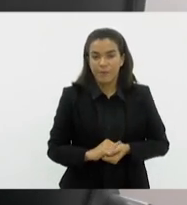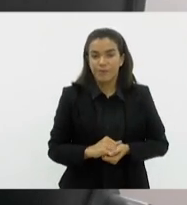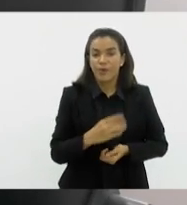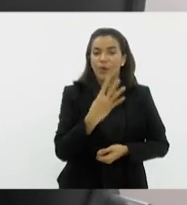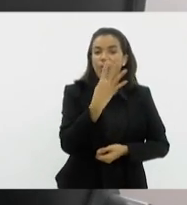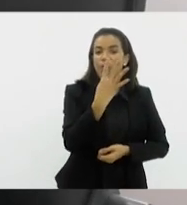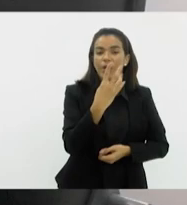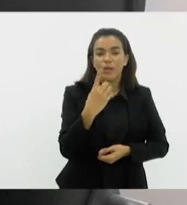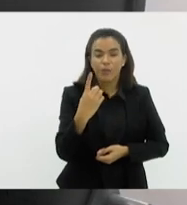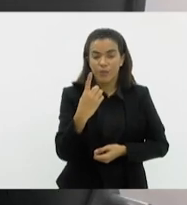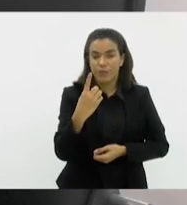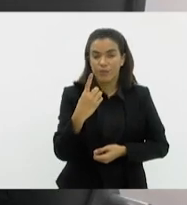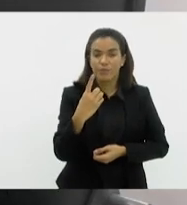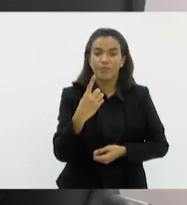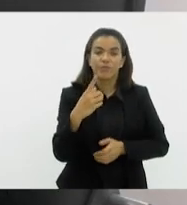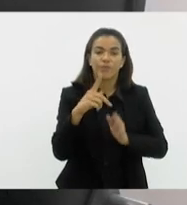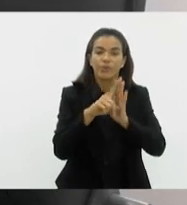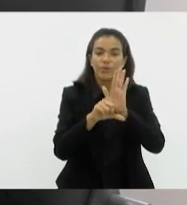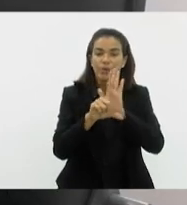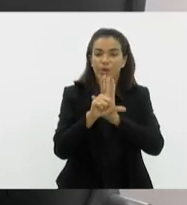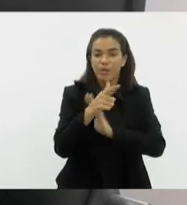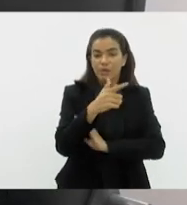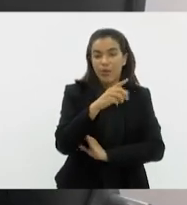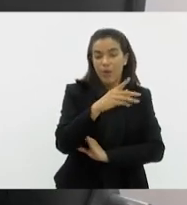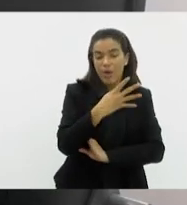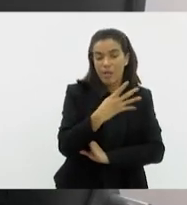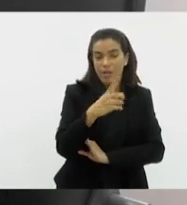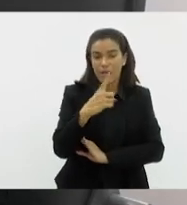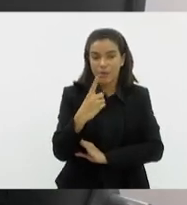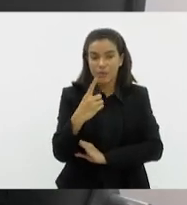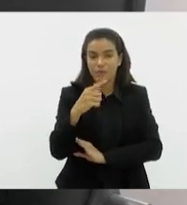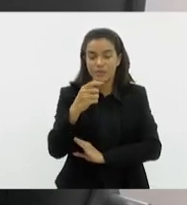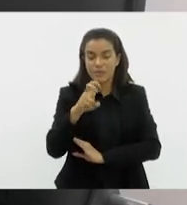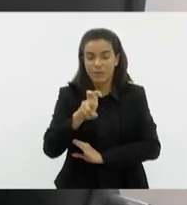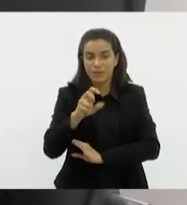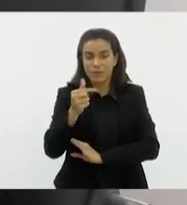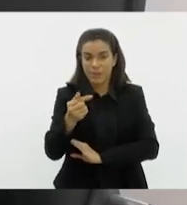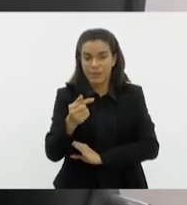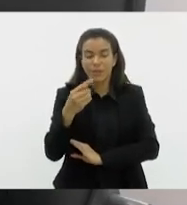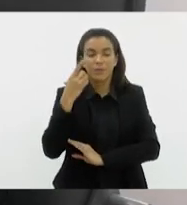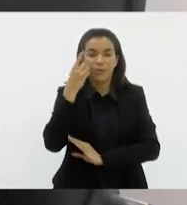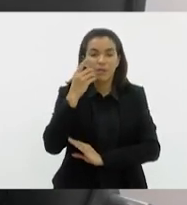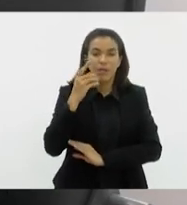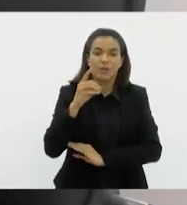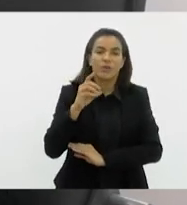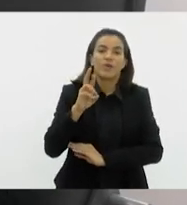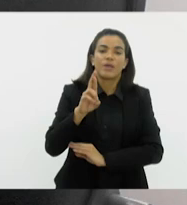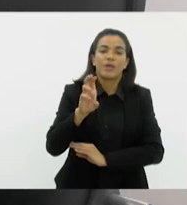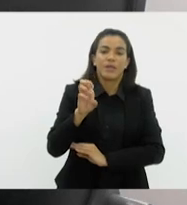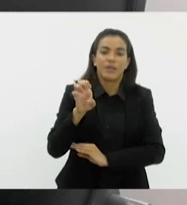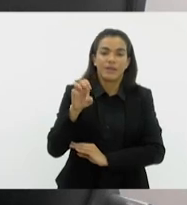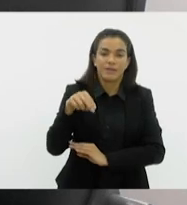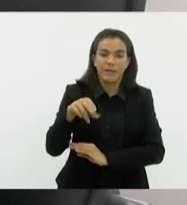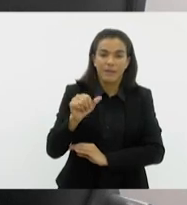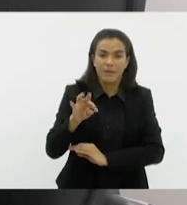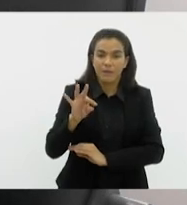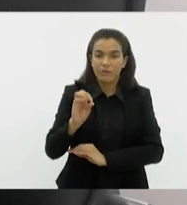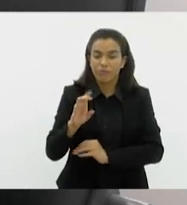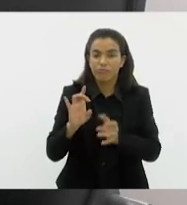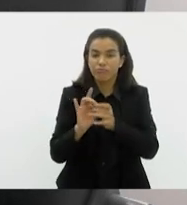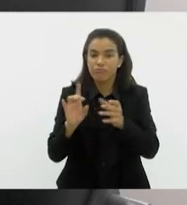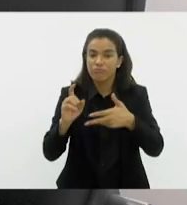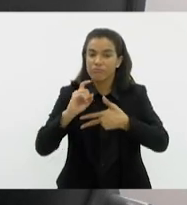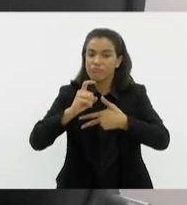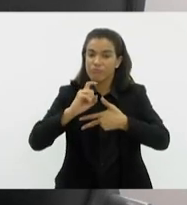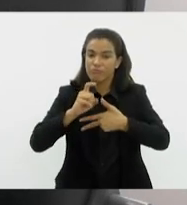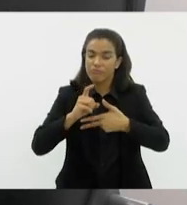41 da pauta, projeto de lei 1157 de 19, de autoria do deputado Renato Cozzolino, que autoriza o Poder Executivo a criar um sistema